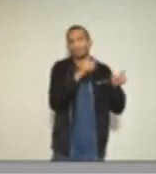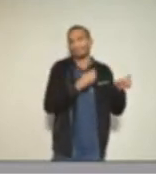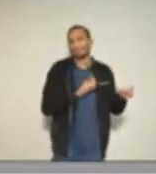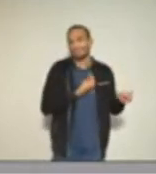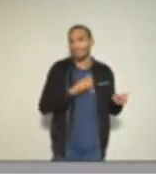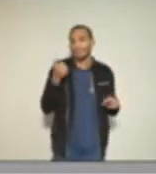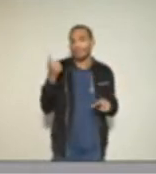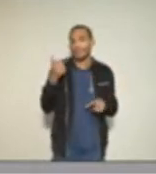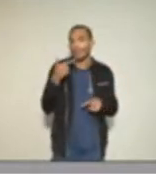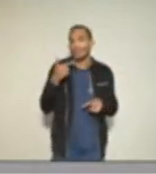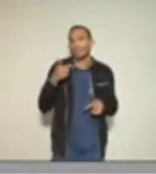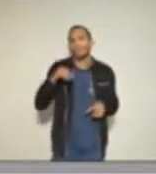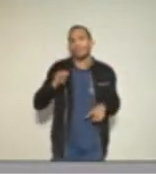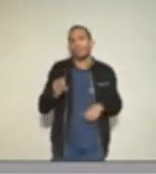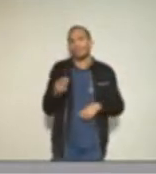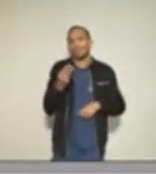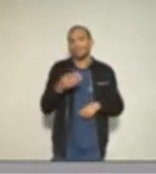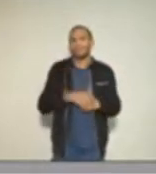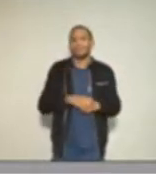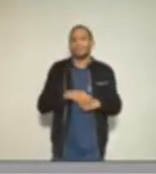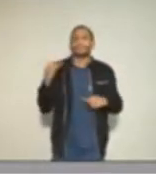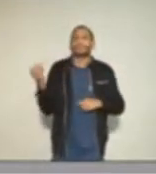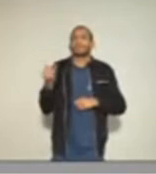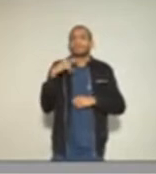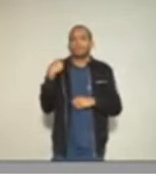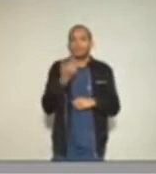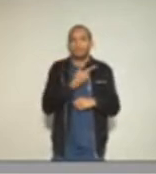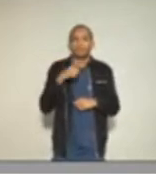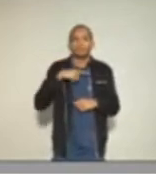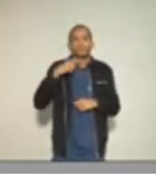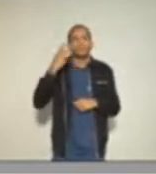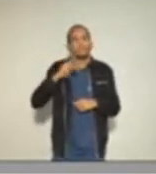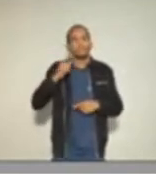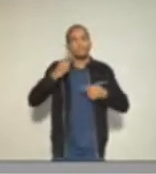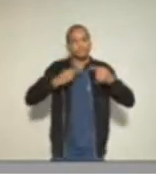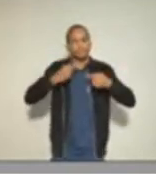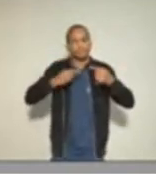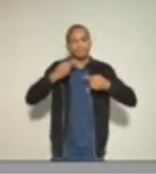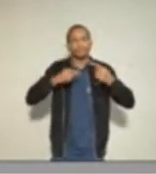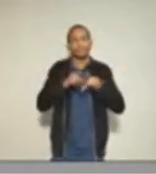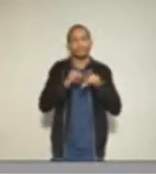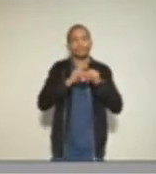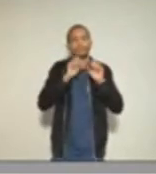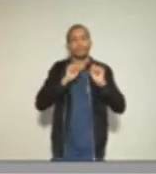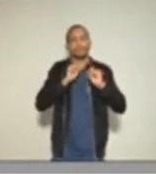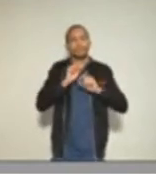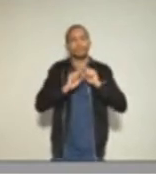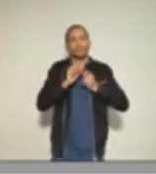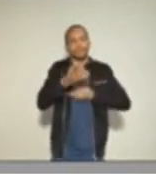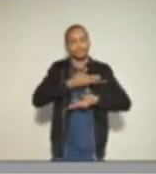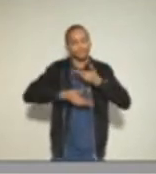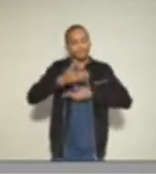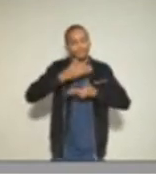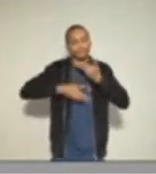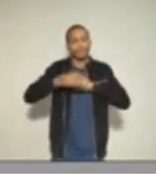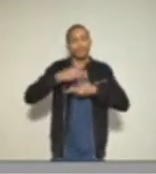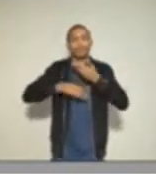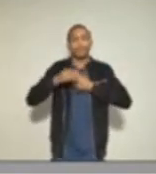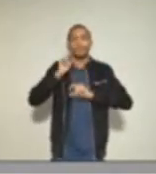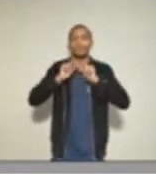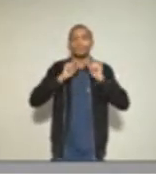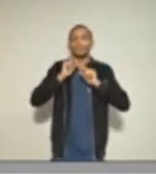portanto, é de suma importância que a gente faça aqui esse debate para poder compartilhar